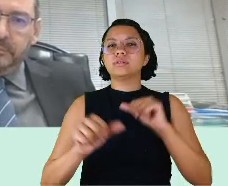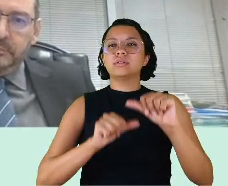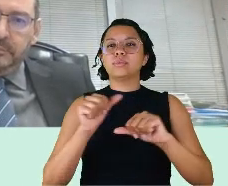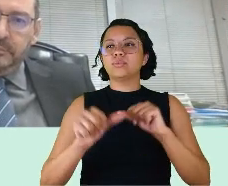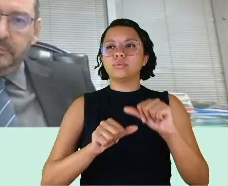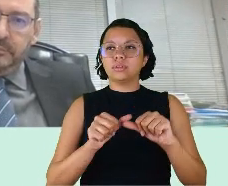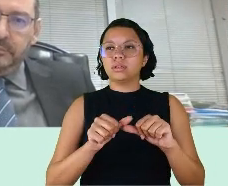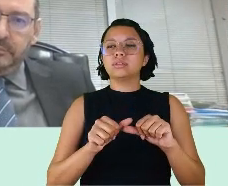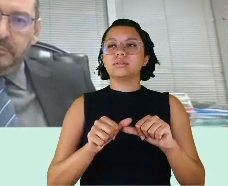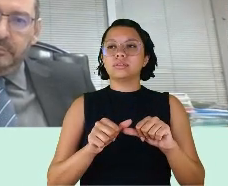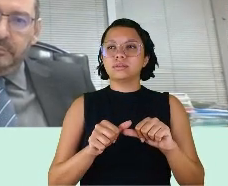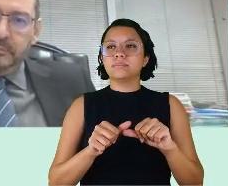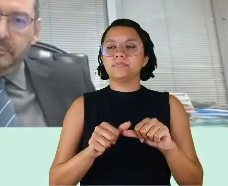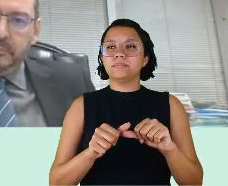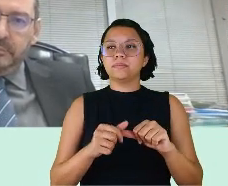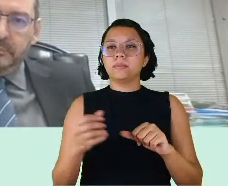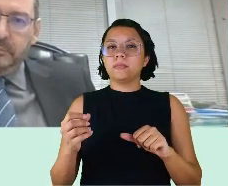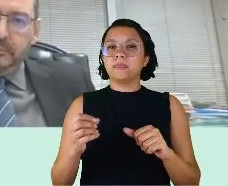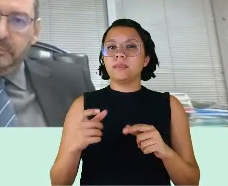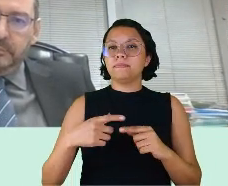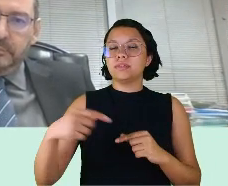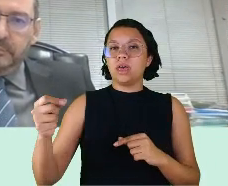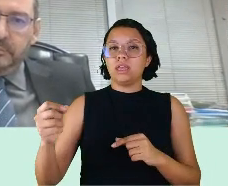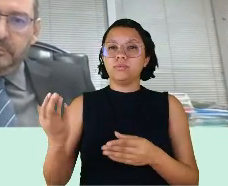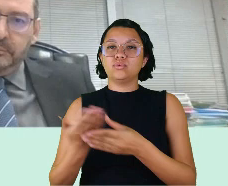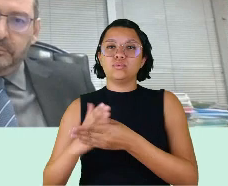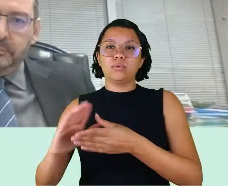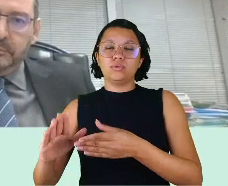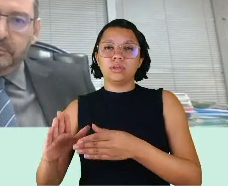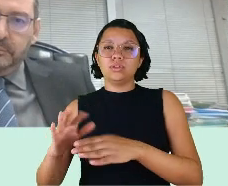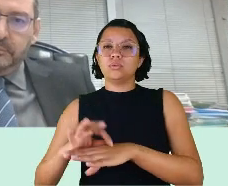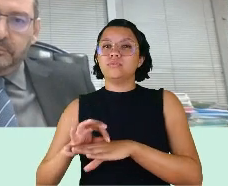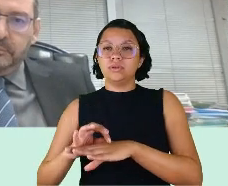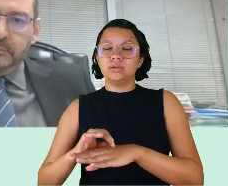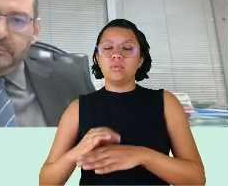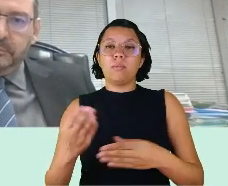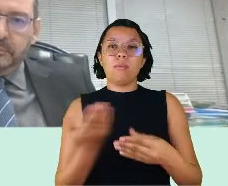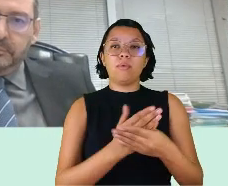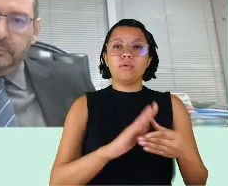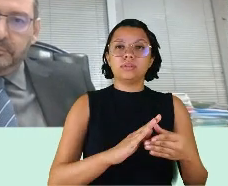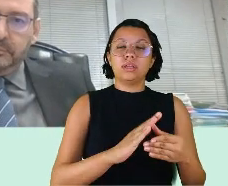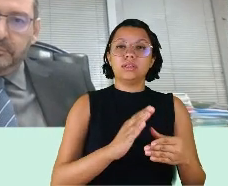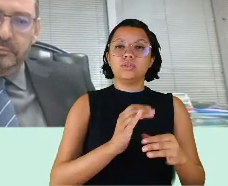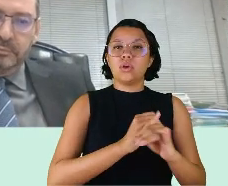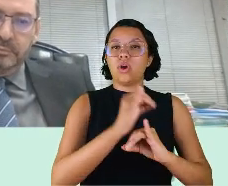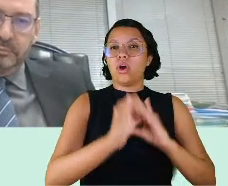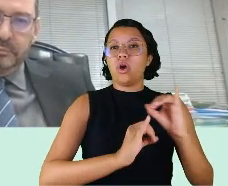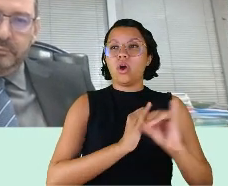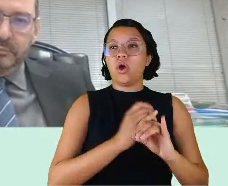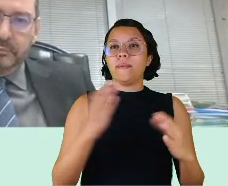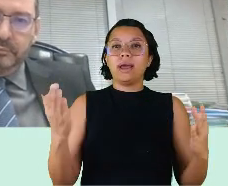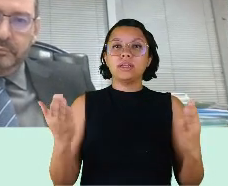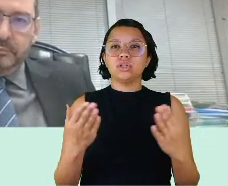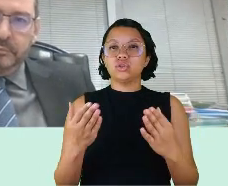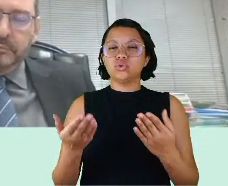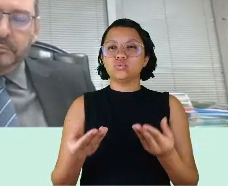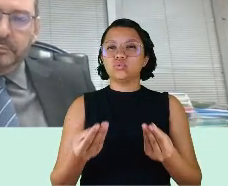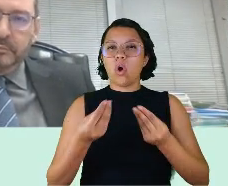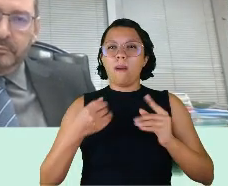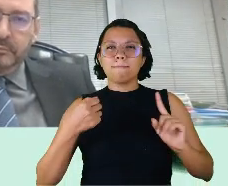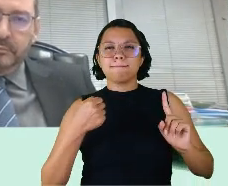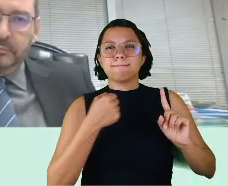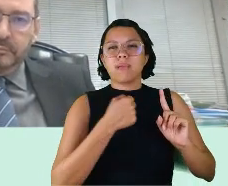mudança de paradigma, né, nós saímos do processo físico para o processo eletrônico. E isso impactou de